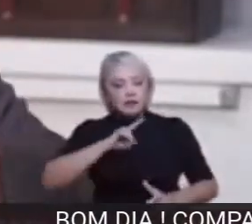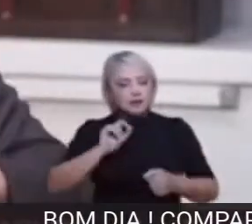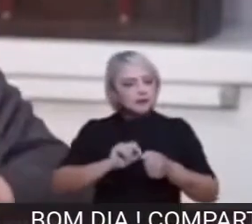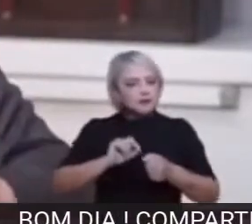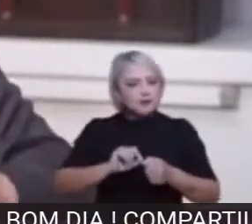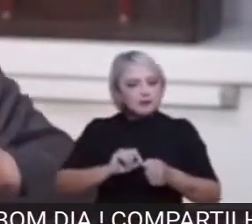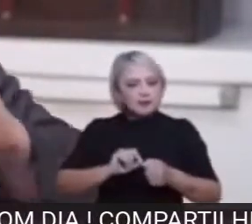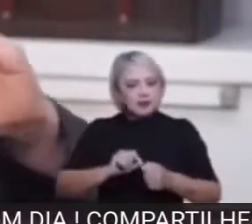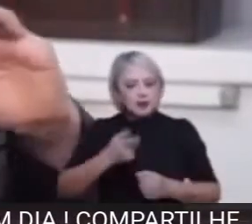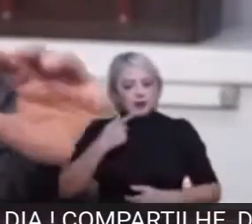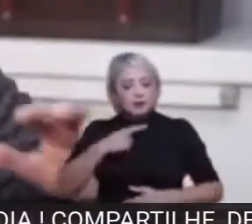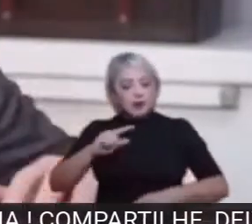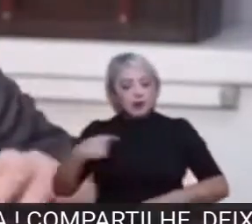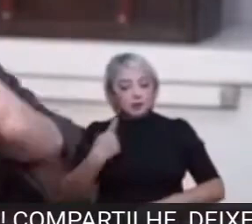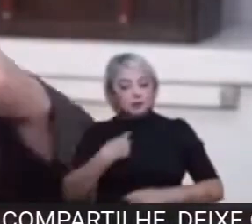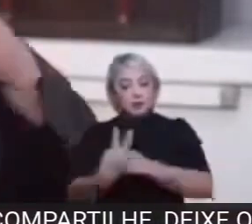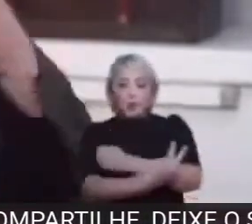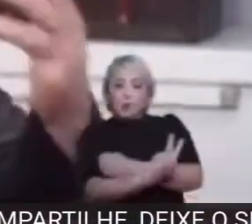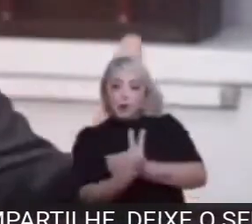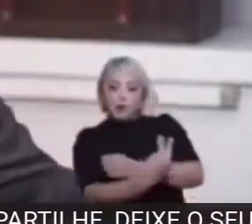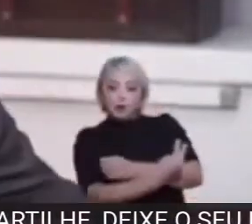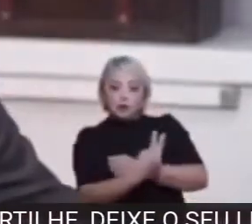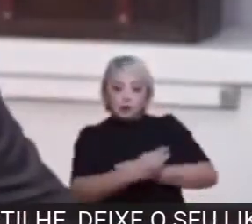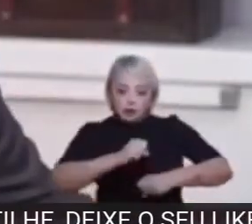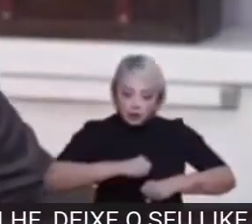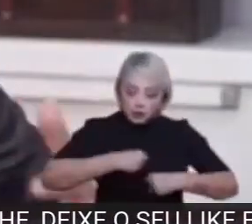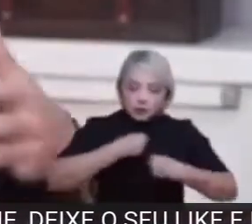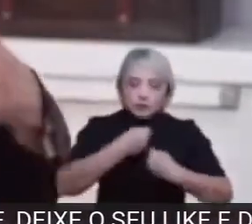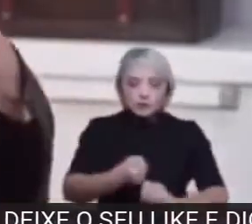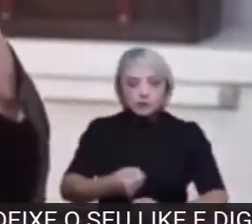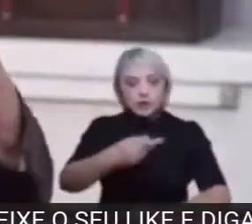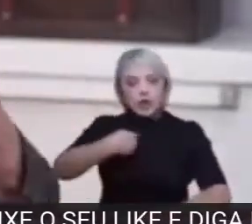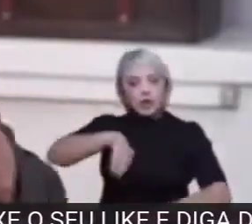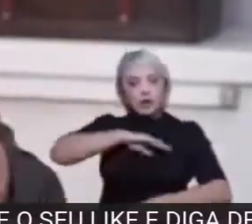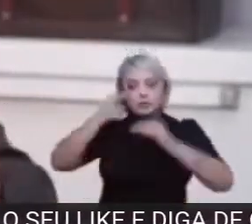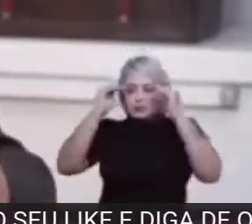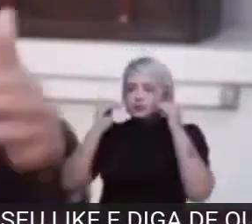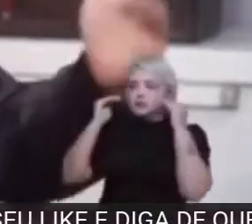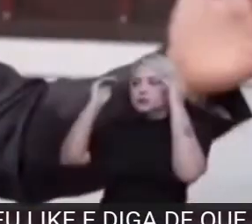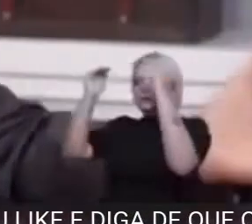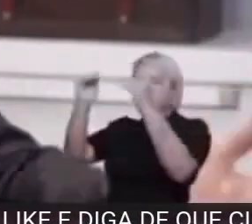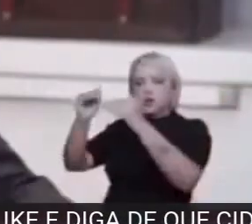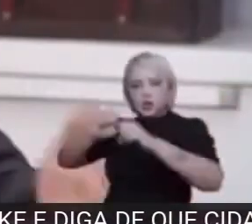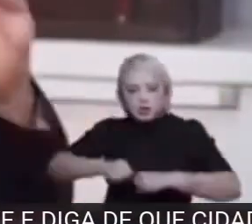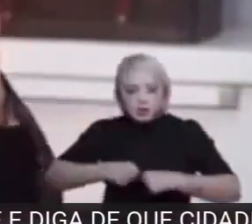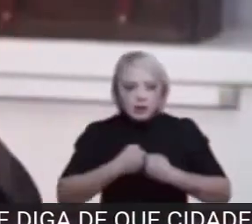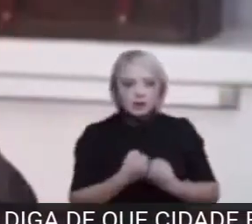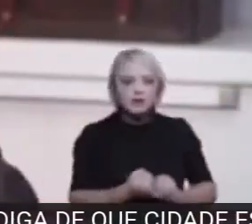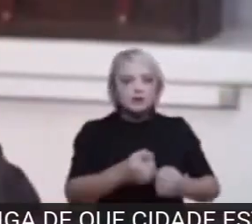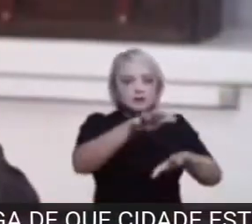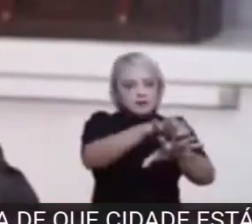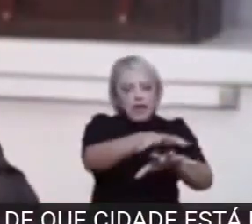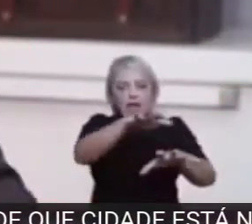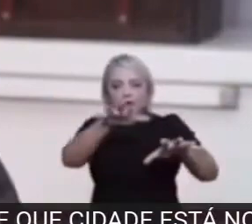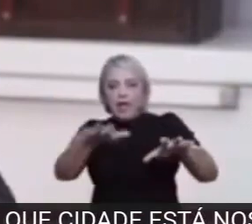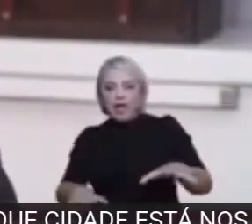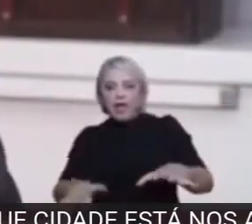nos proteger, defender a nossa soberania, defender a nossa fronteira aérea, marítima